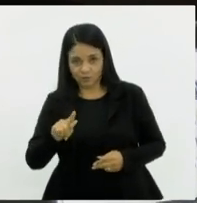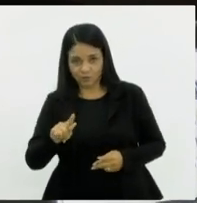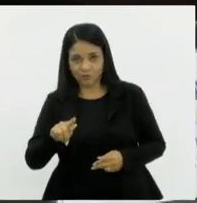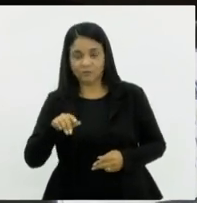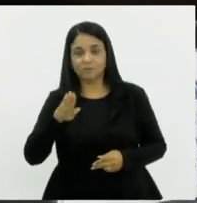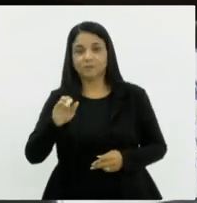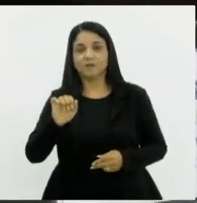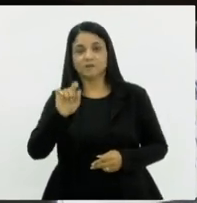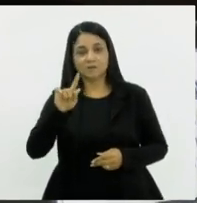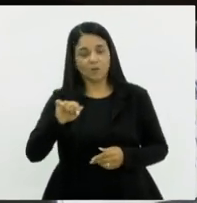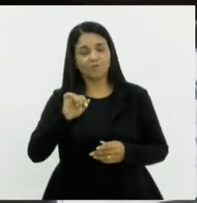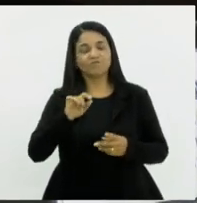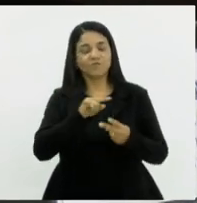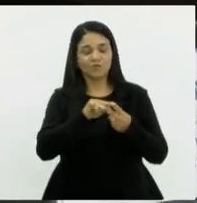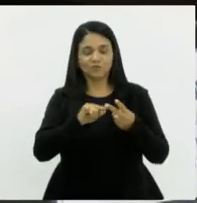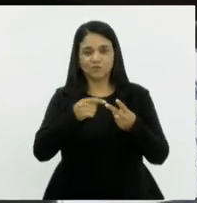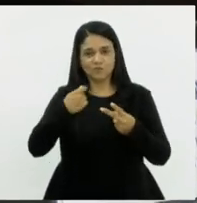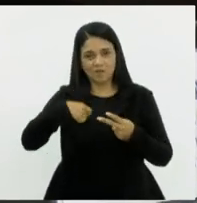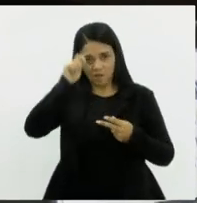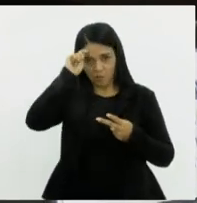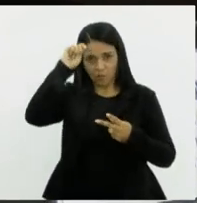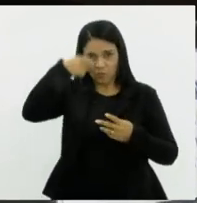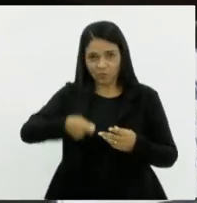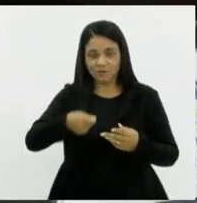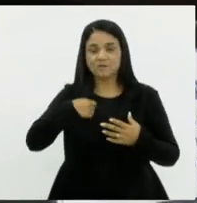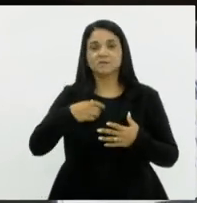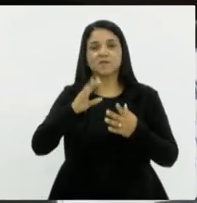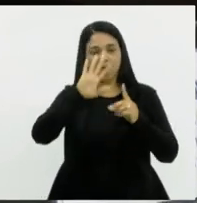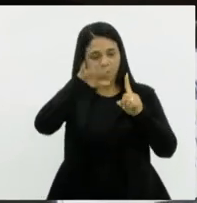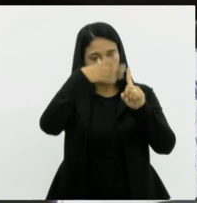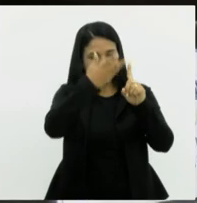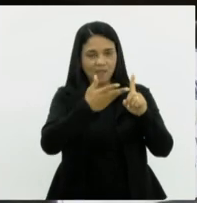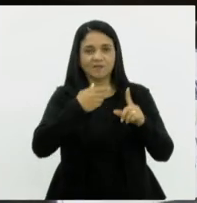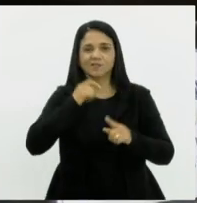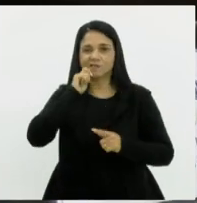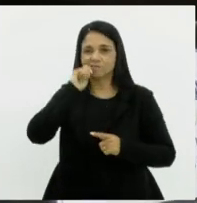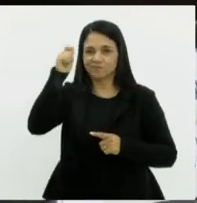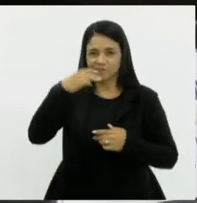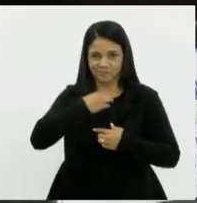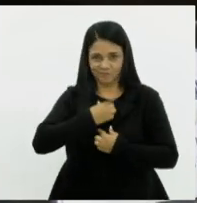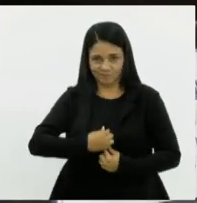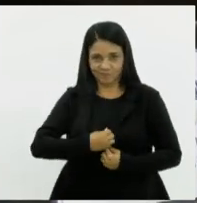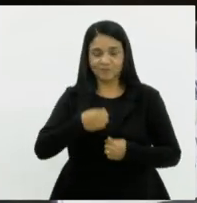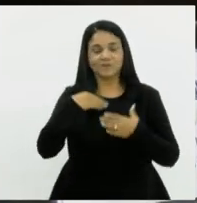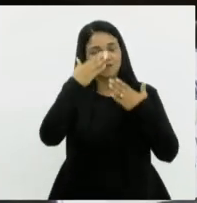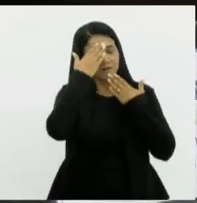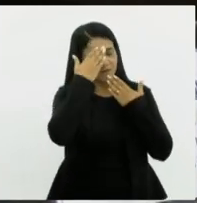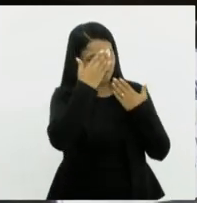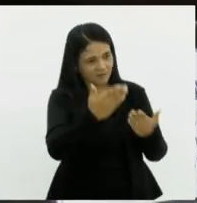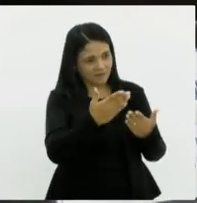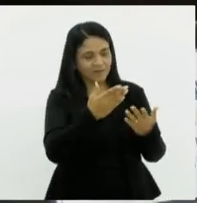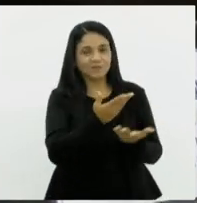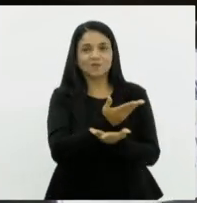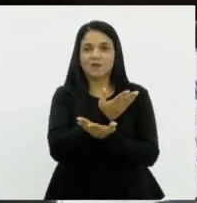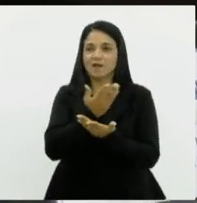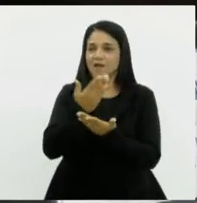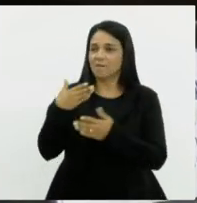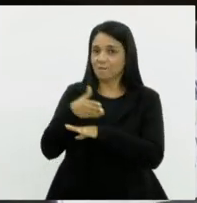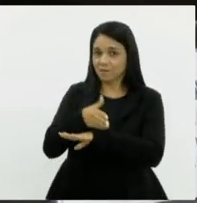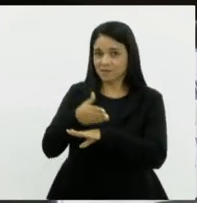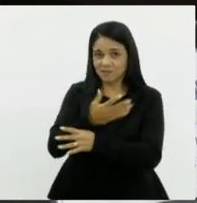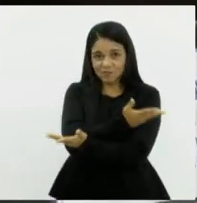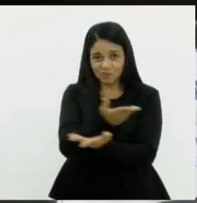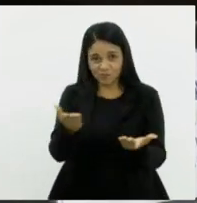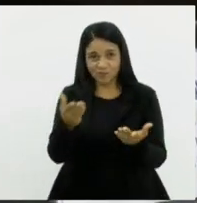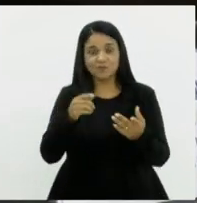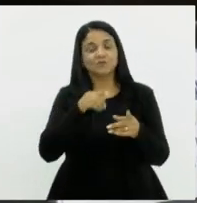mim na medalha Tiradentes. Então, eu agradeço a presença de todos, agradeço ao deputado Pedro Brazão por essa homenagem que